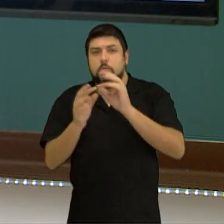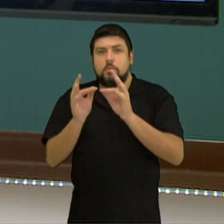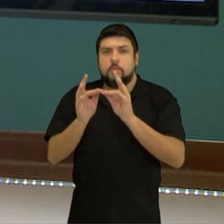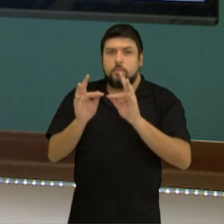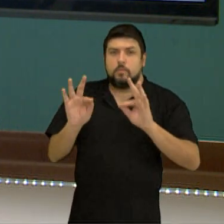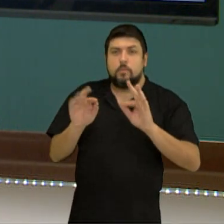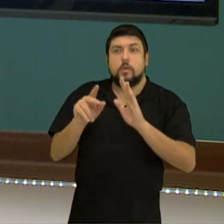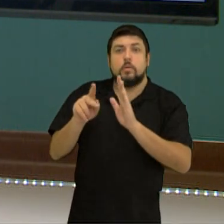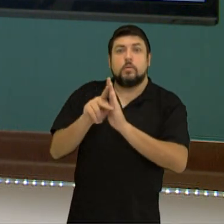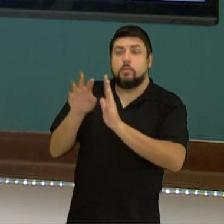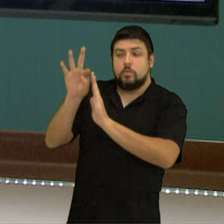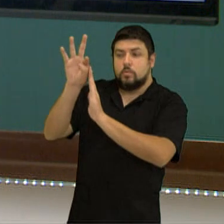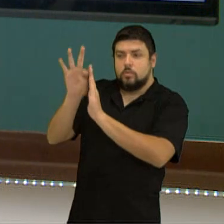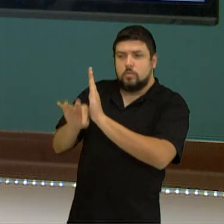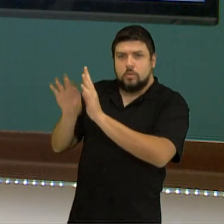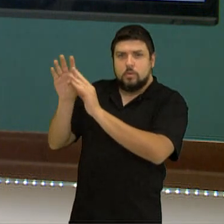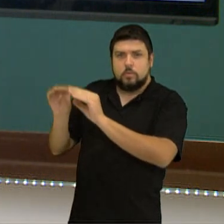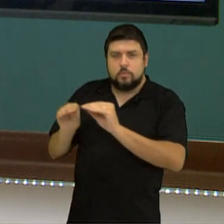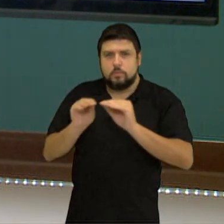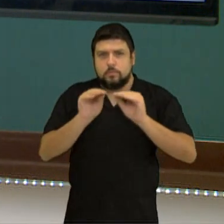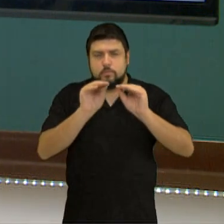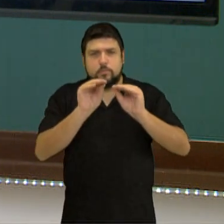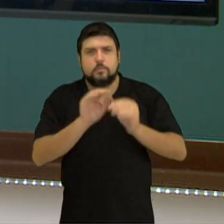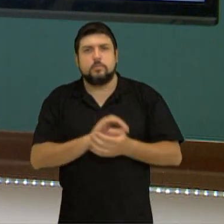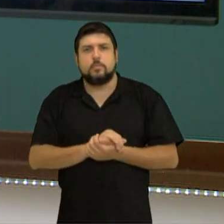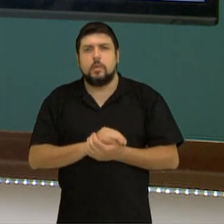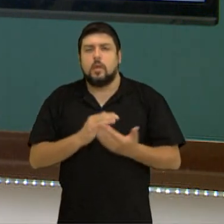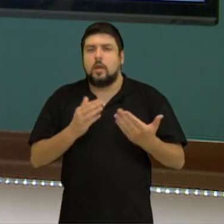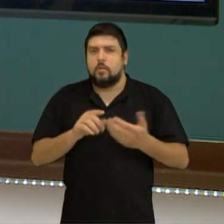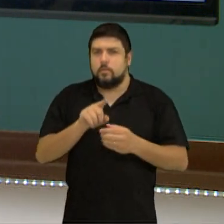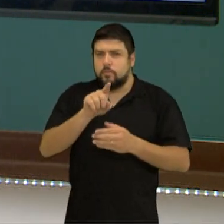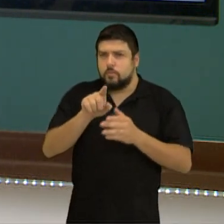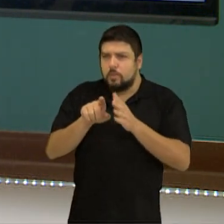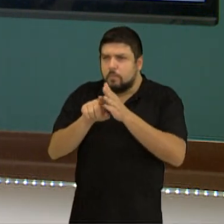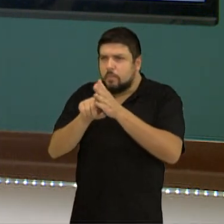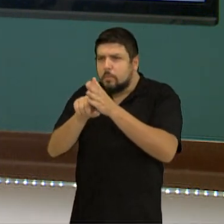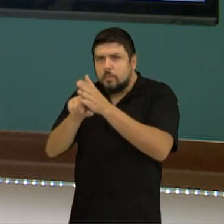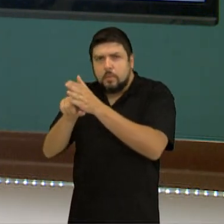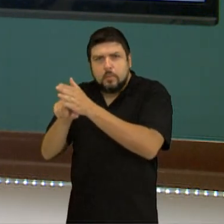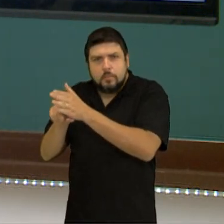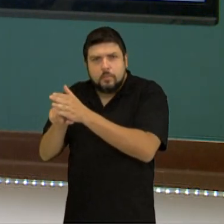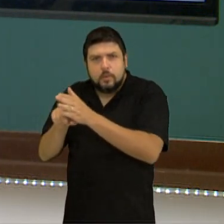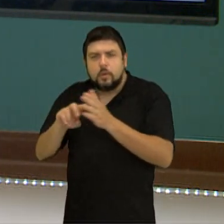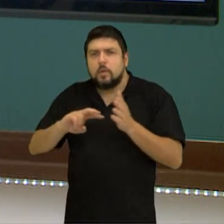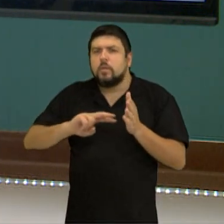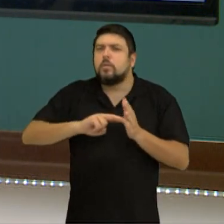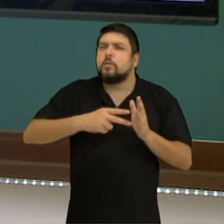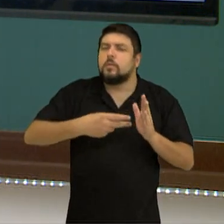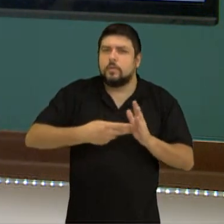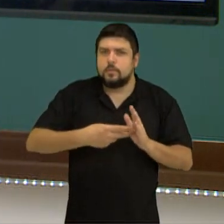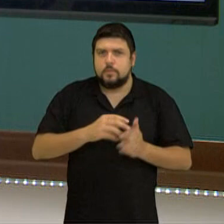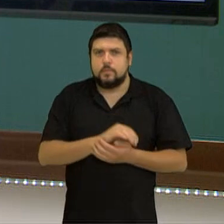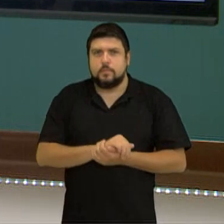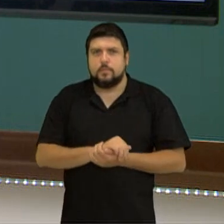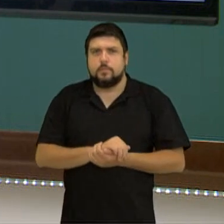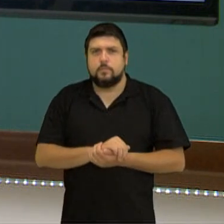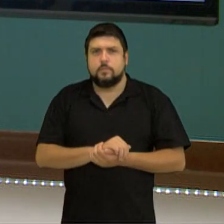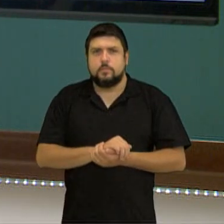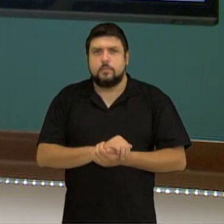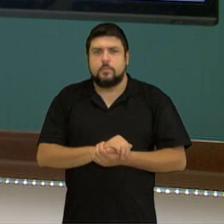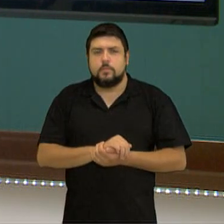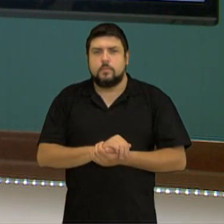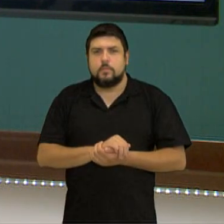the phrasal verb meanings from the text. Eu quero que vocês encontrem aí os significados. De preferência, se você conseguir colocar